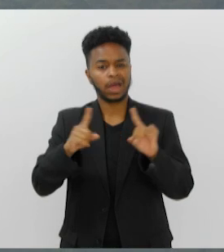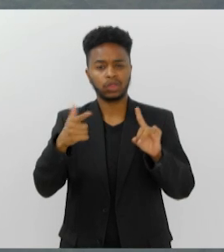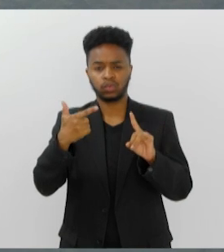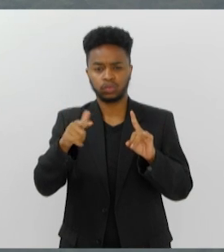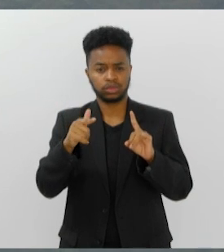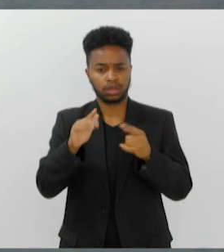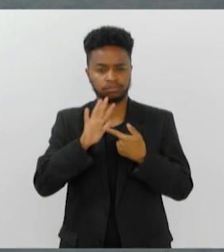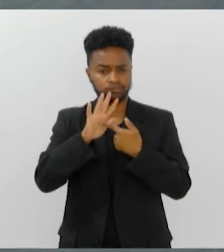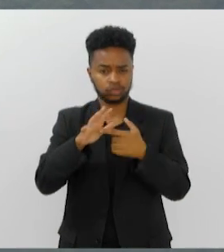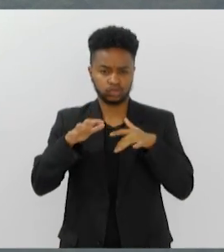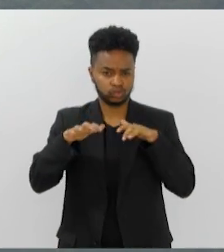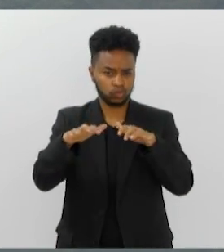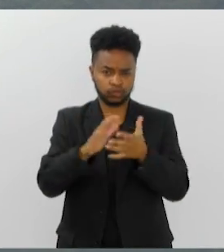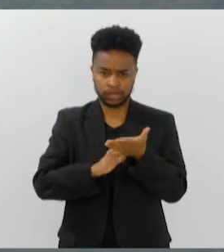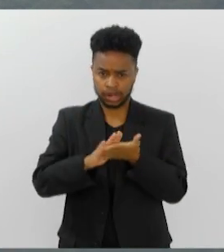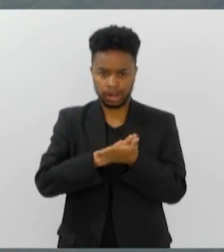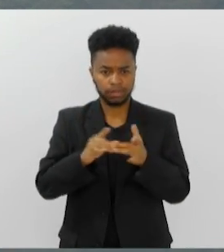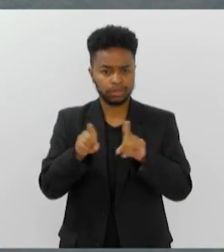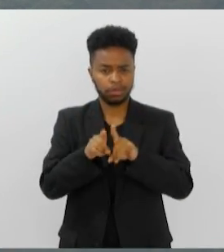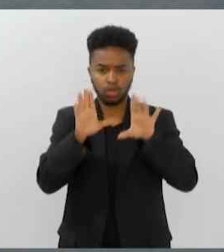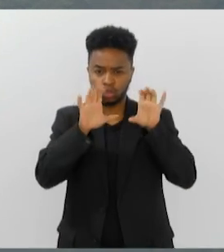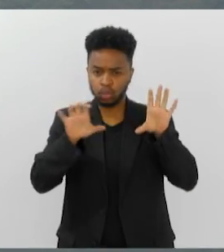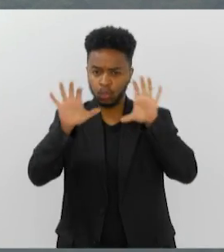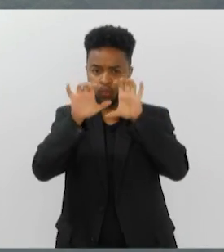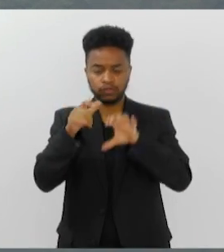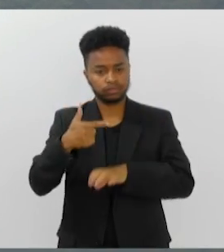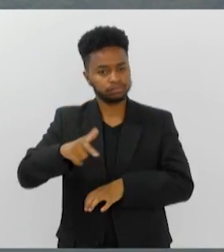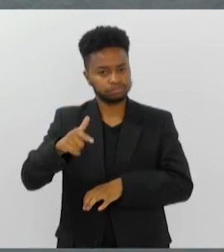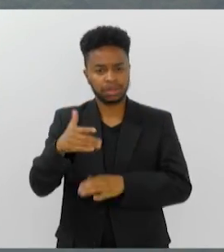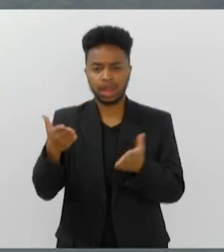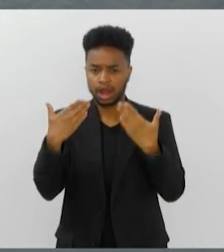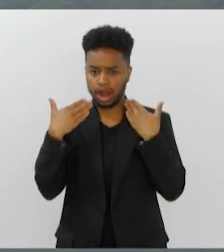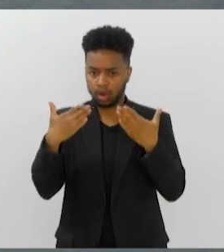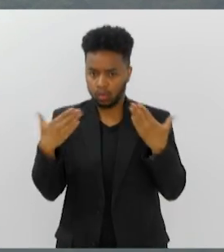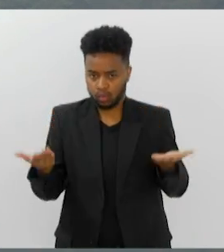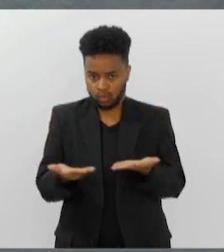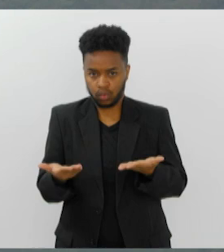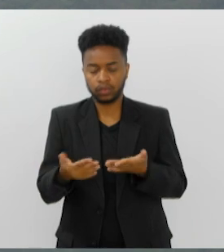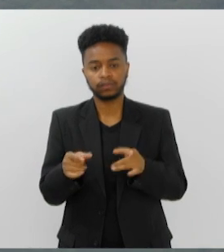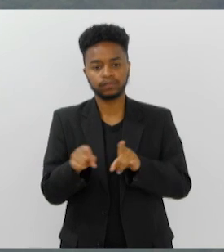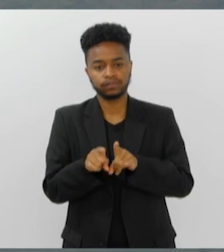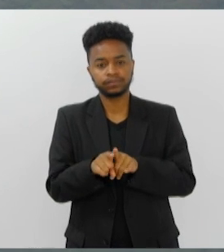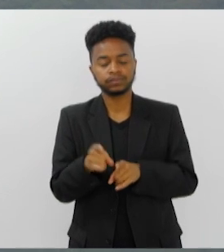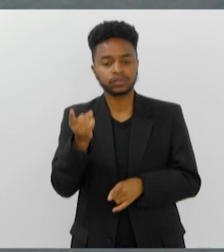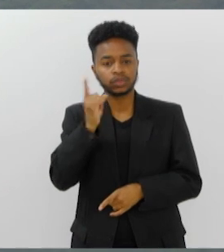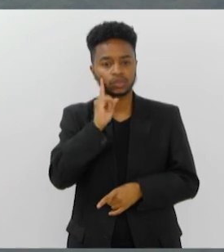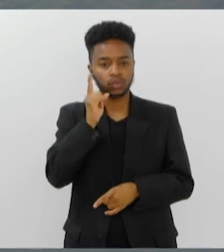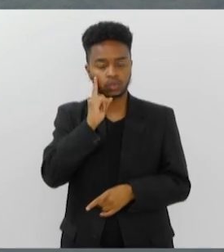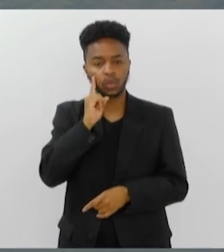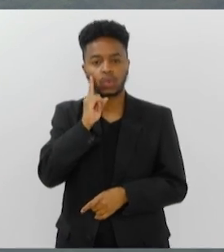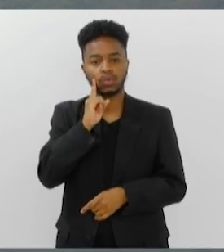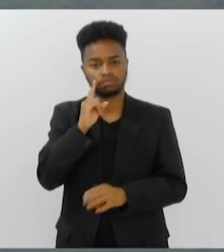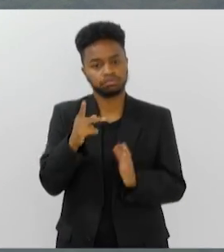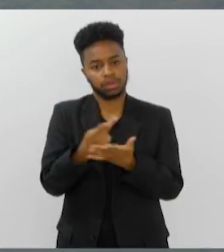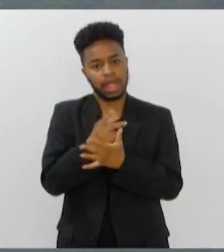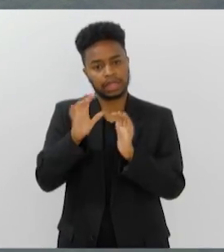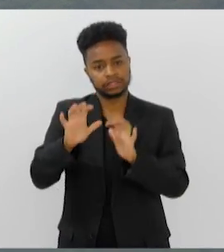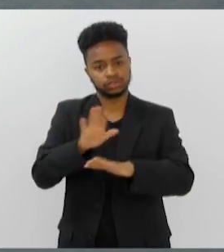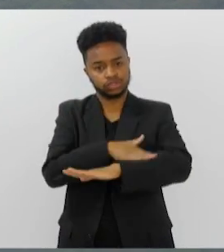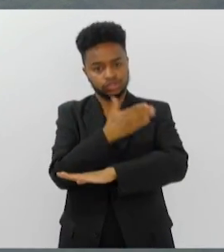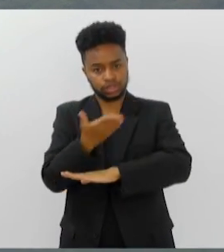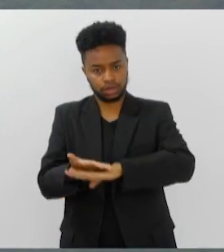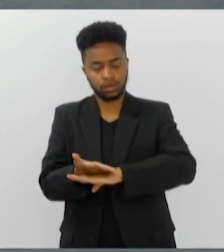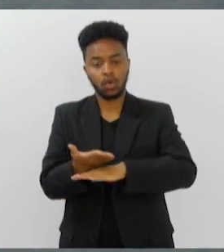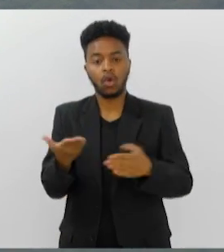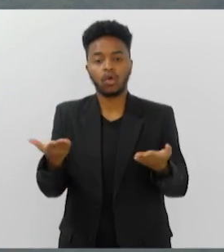de chuvas, não tem nuvens no céu, bastante calor e para o dia também vai ser assim o dia todo. Nesse